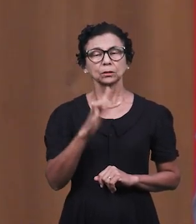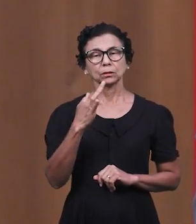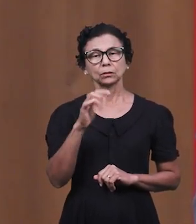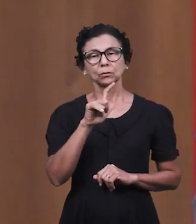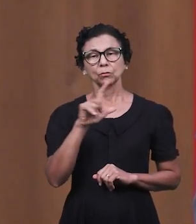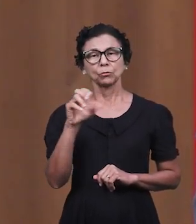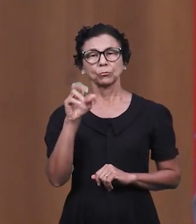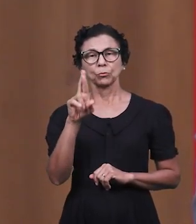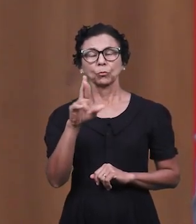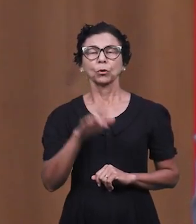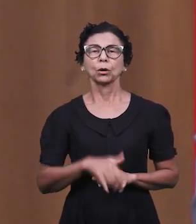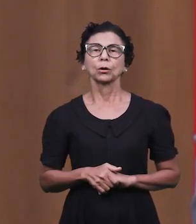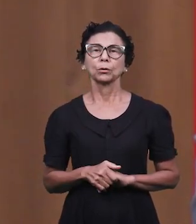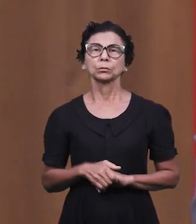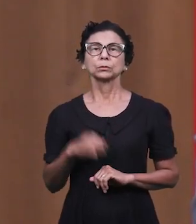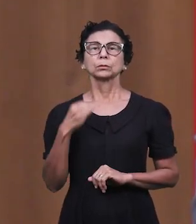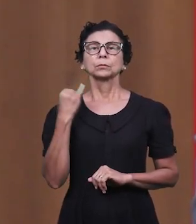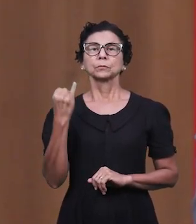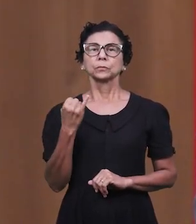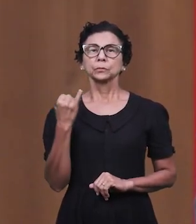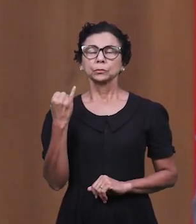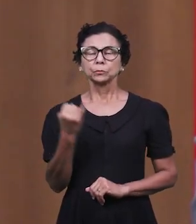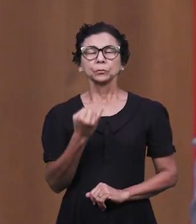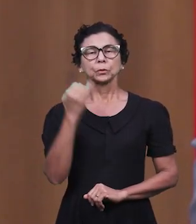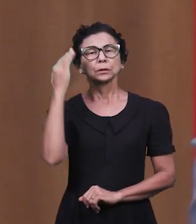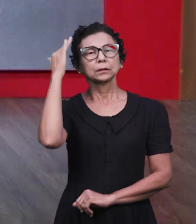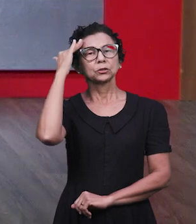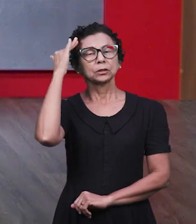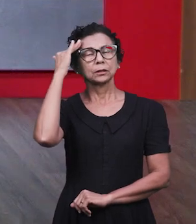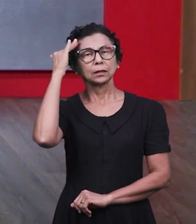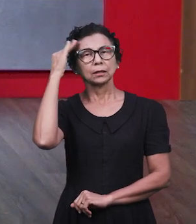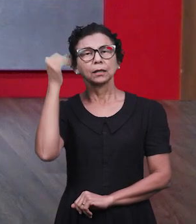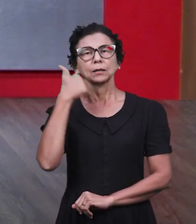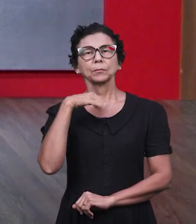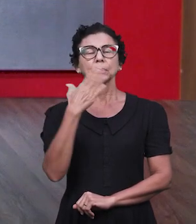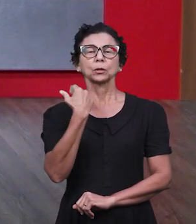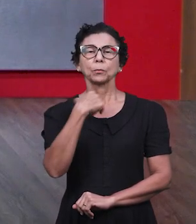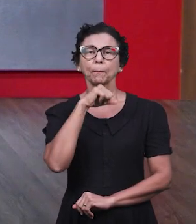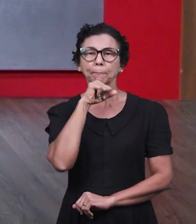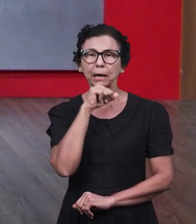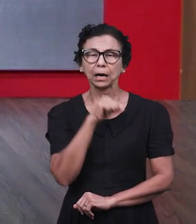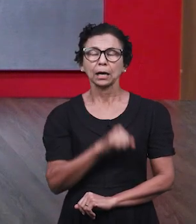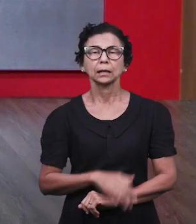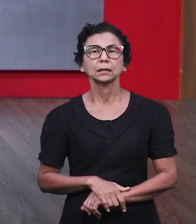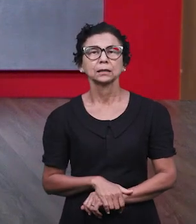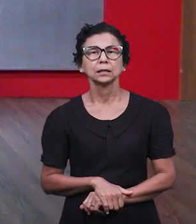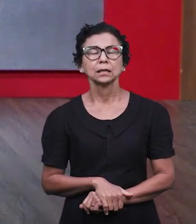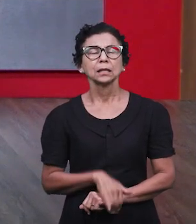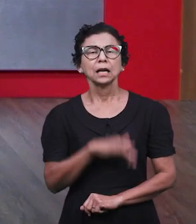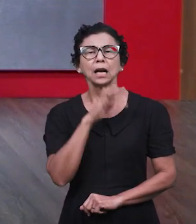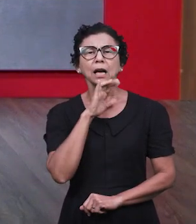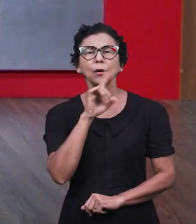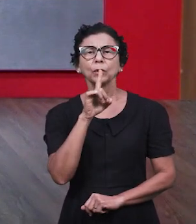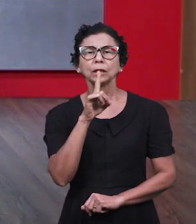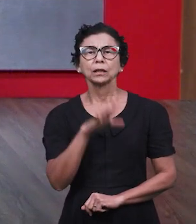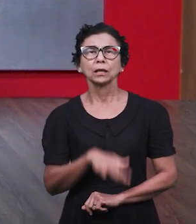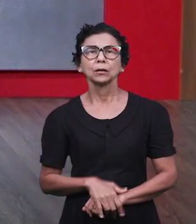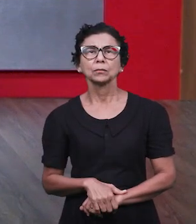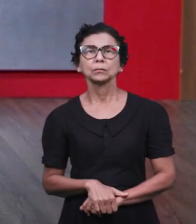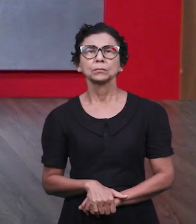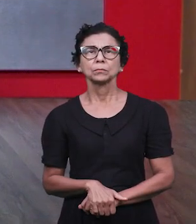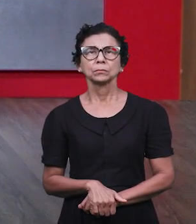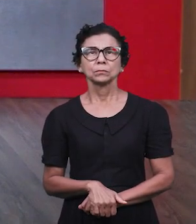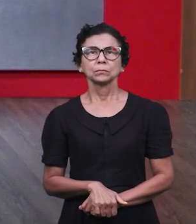a partir do uso do flúor. Então é muito importante que os pais tenham essa consciência de que o flúor não faz mal, né? Não